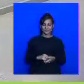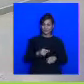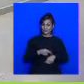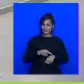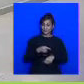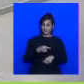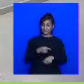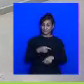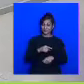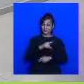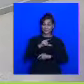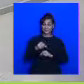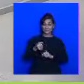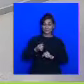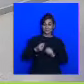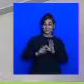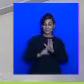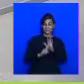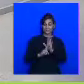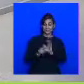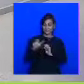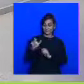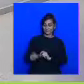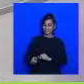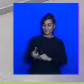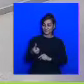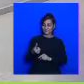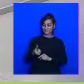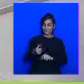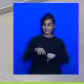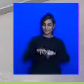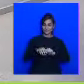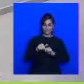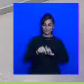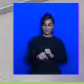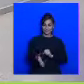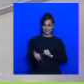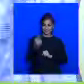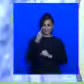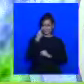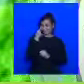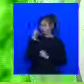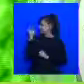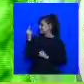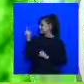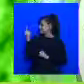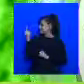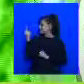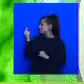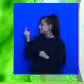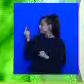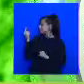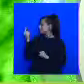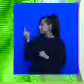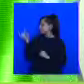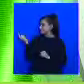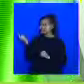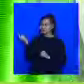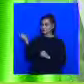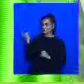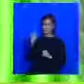E agora, o sorteio do número correspondente à coluna número 6 do Super 7. Bola posicionada,